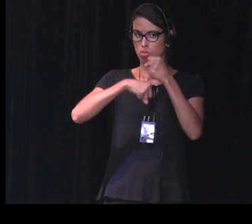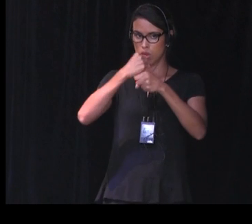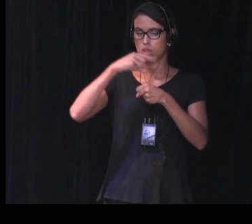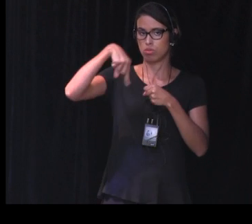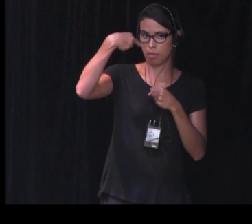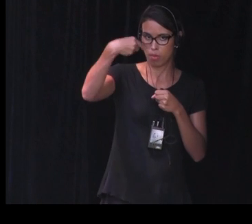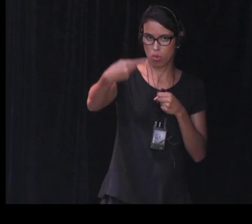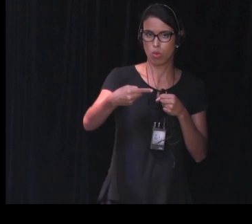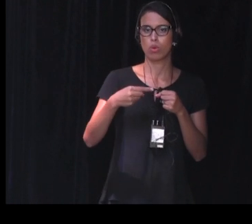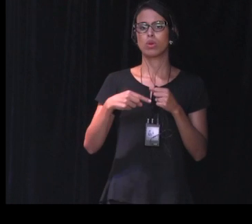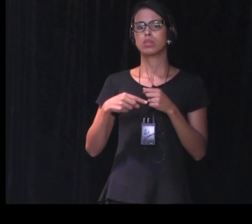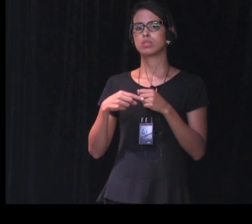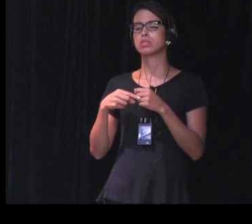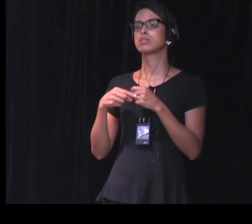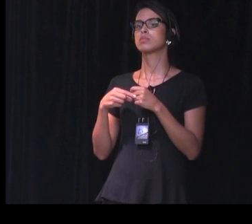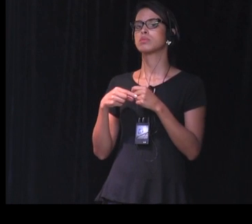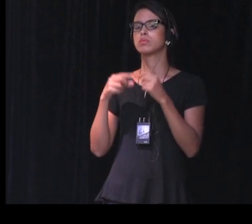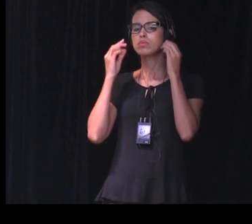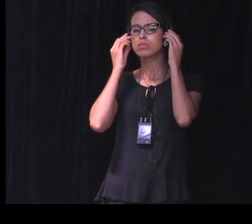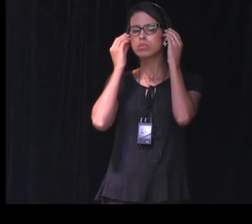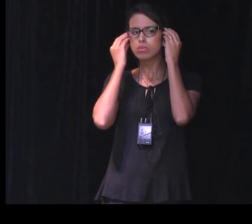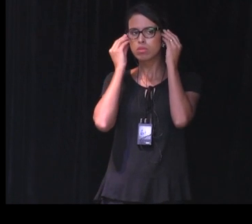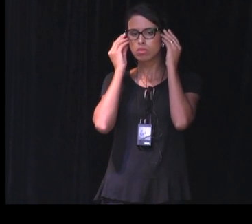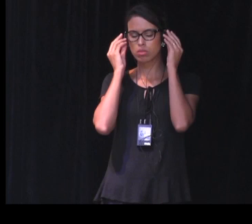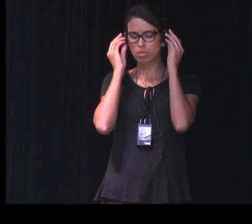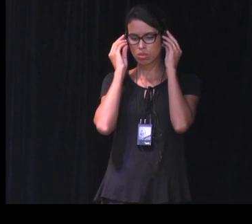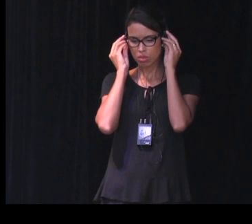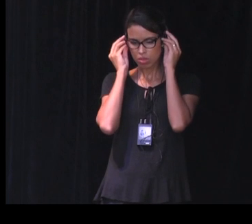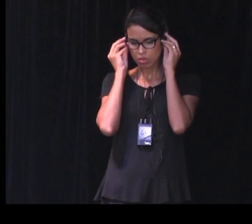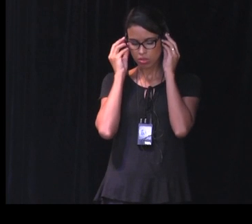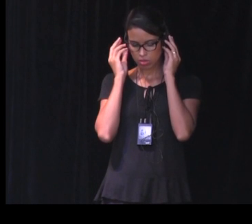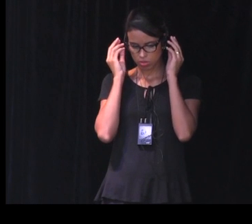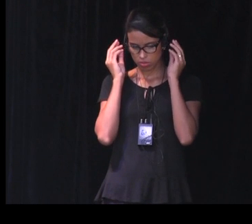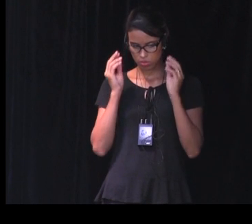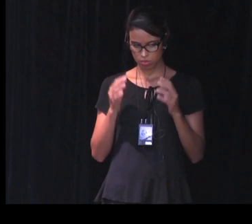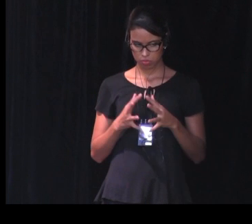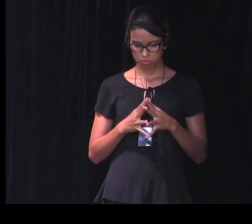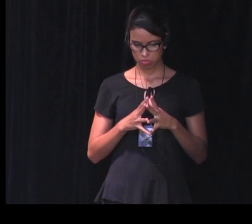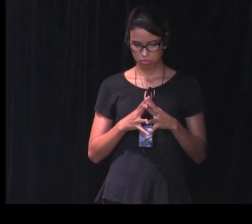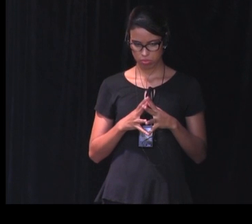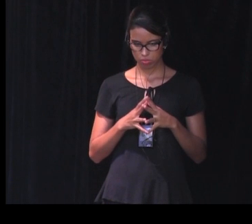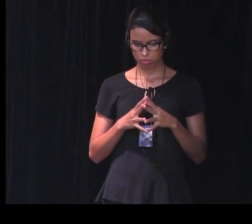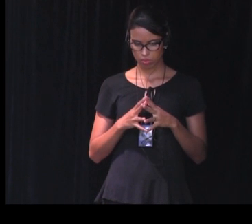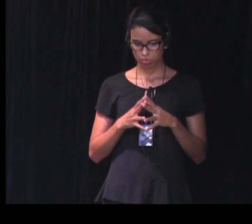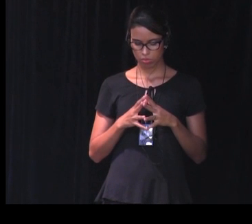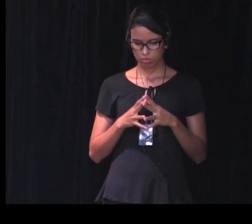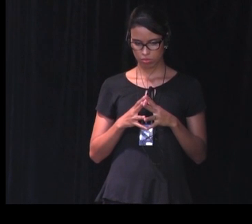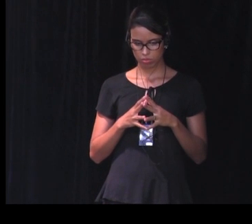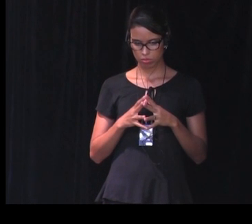1932, 4 anos depois do pedido do governo, Cláudio Gai pede para o governo o